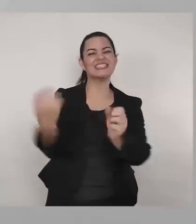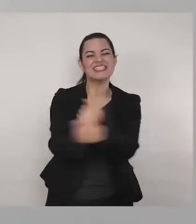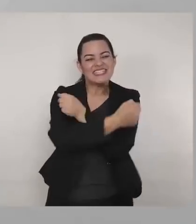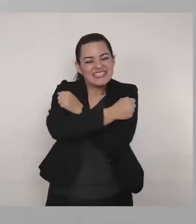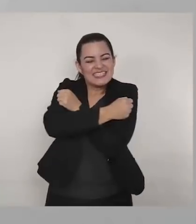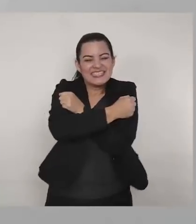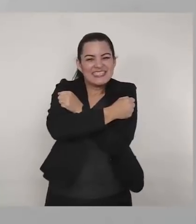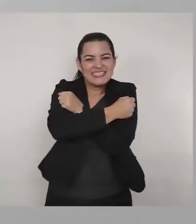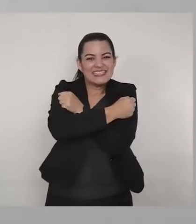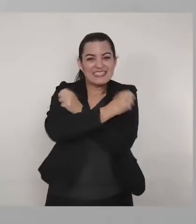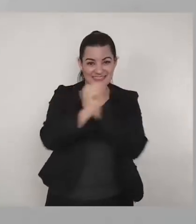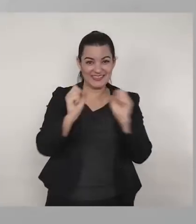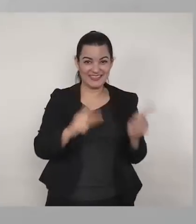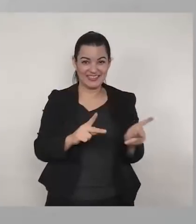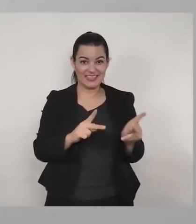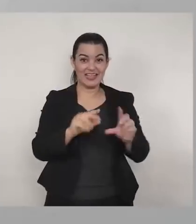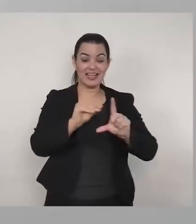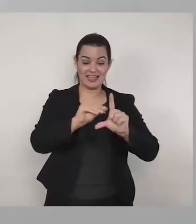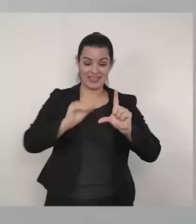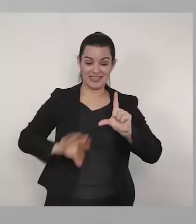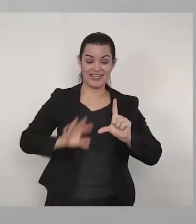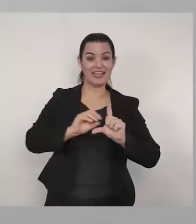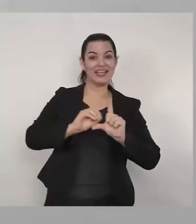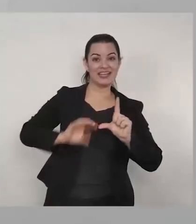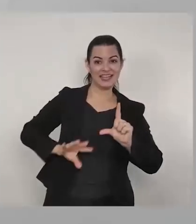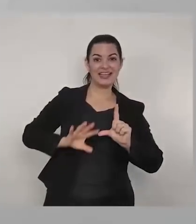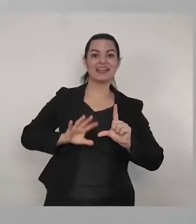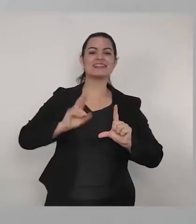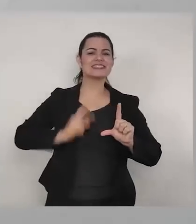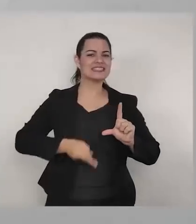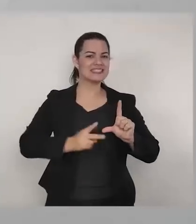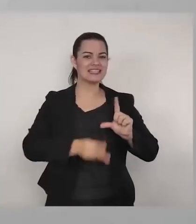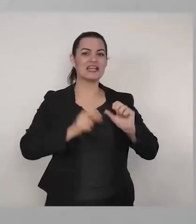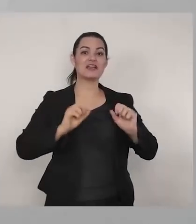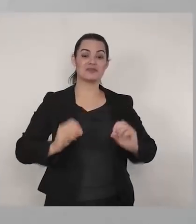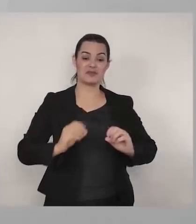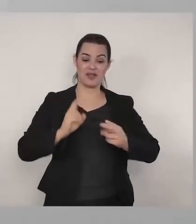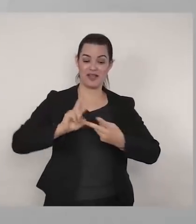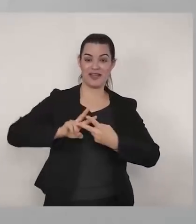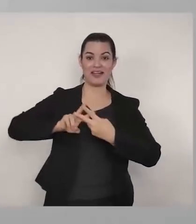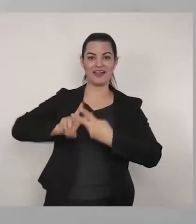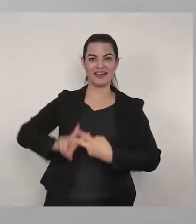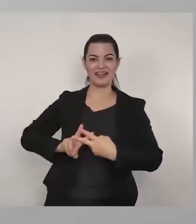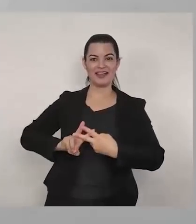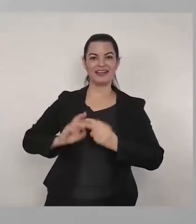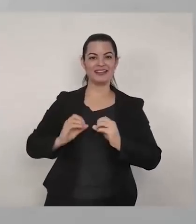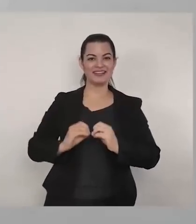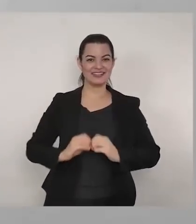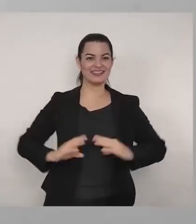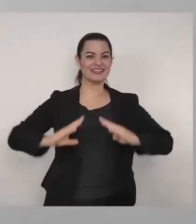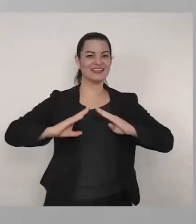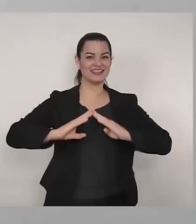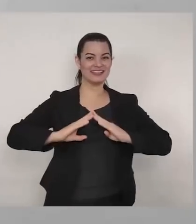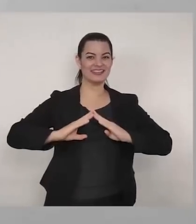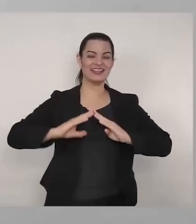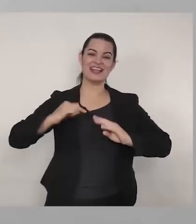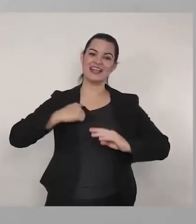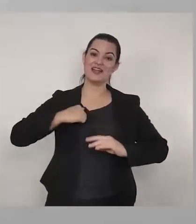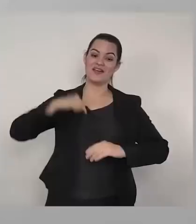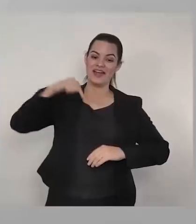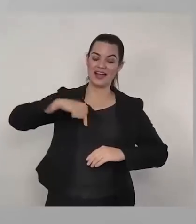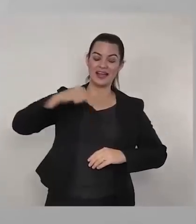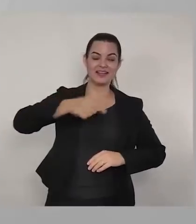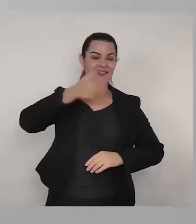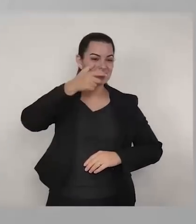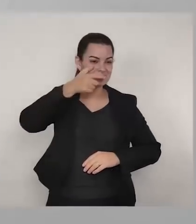agora, tá bom? Continuem compartilhando as produções com a hashtag Saberes em Casa, que eu vou ficar sempre